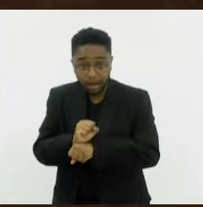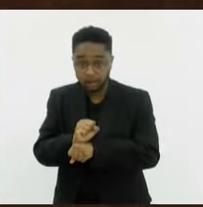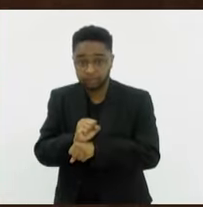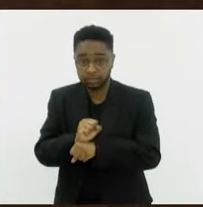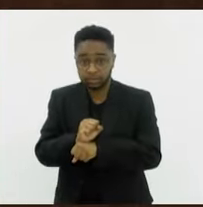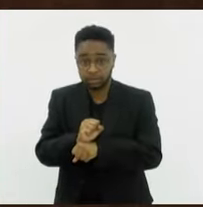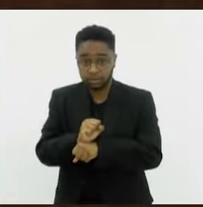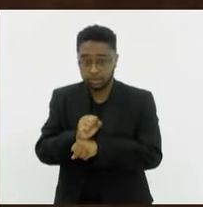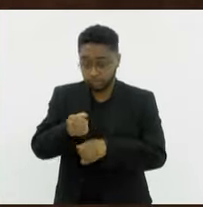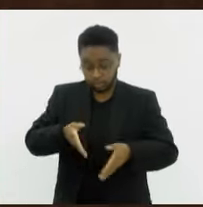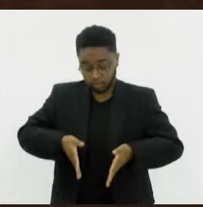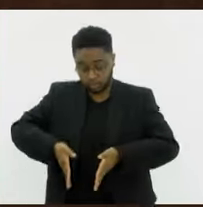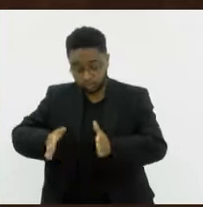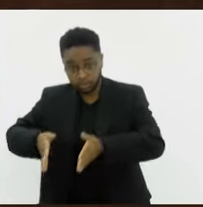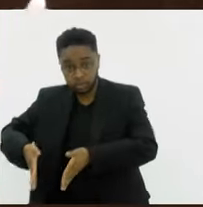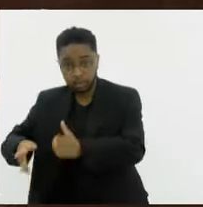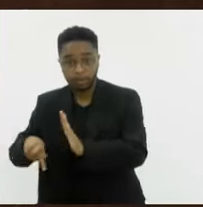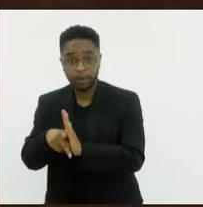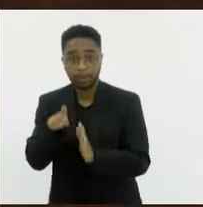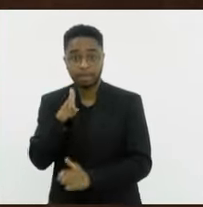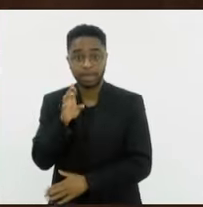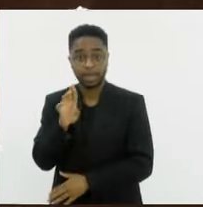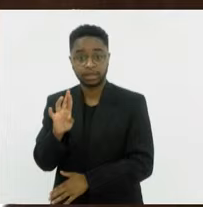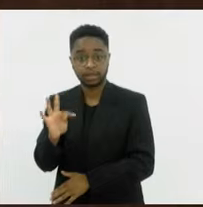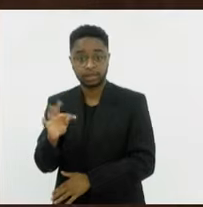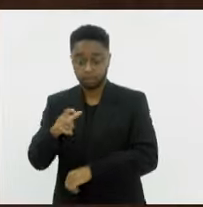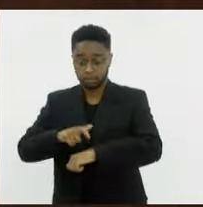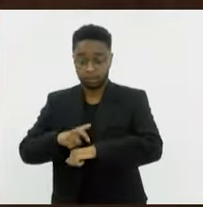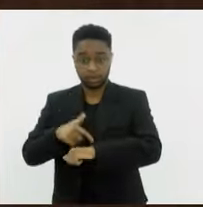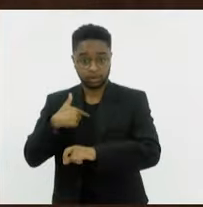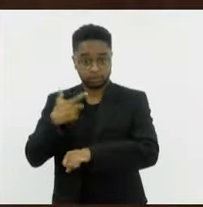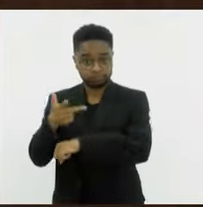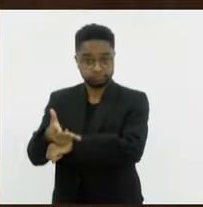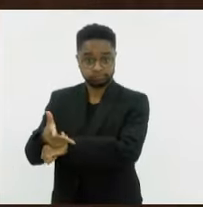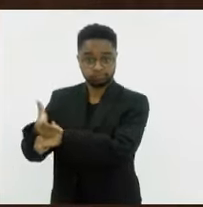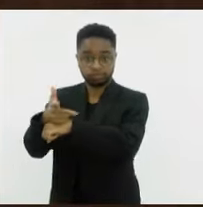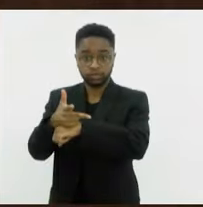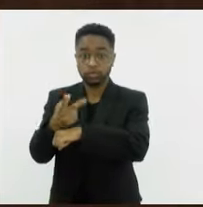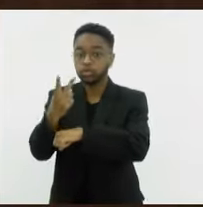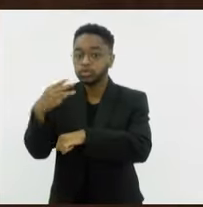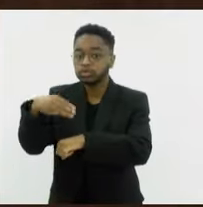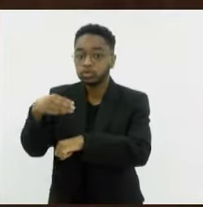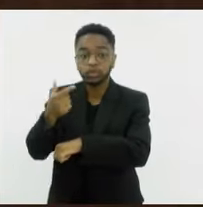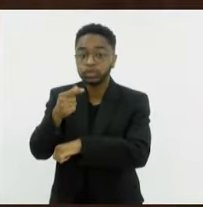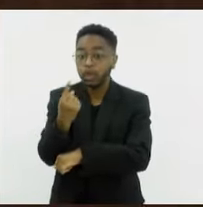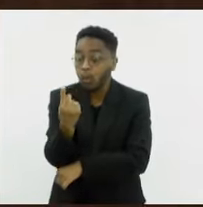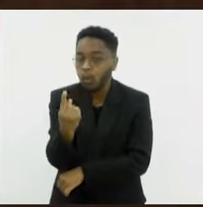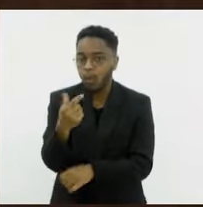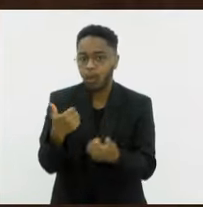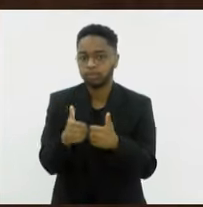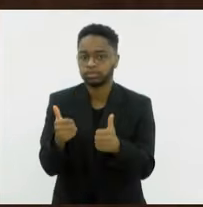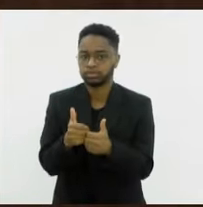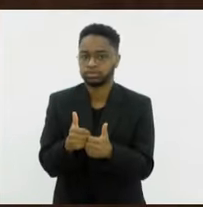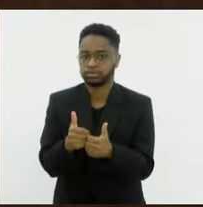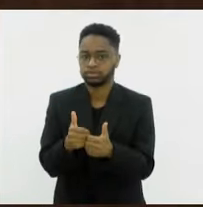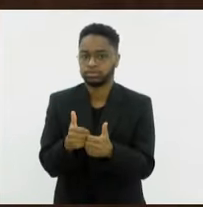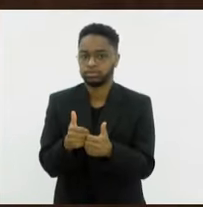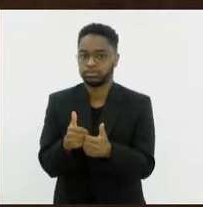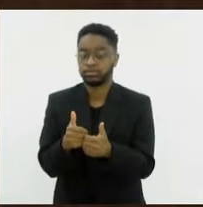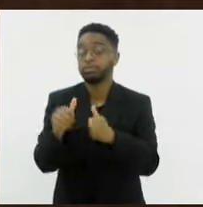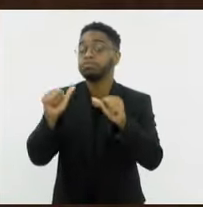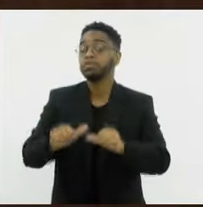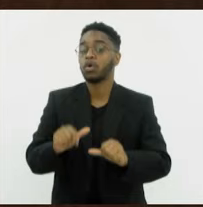as duas pistas do BRT, no momento que eu gravei o vídeo, naqueles dois minutos, não passou um ônibus. Mais que isso, você tem a